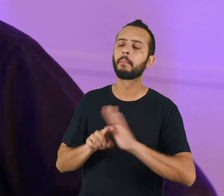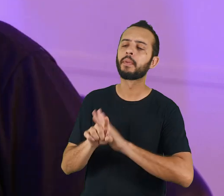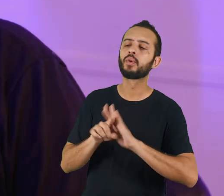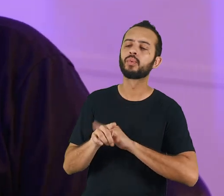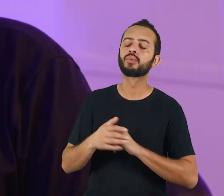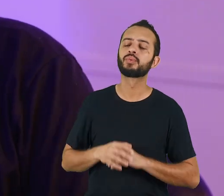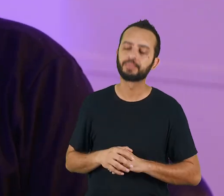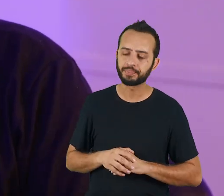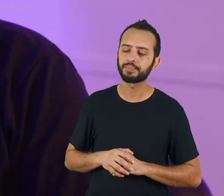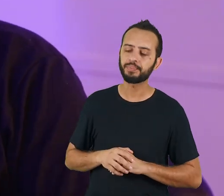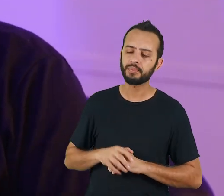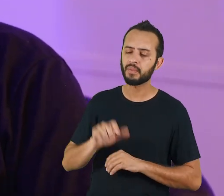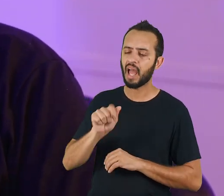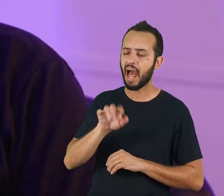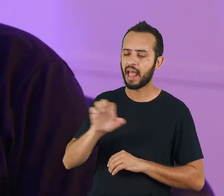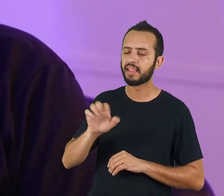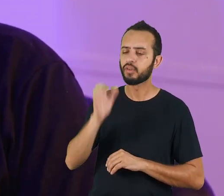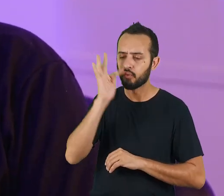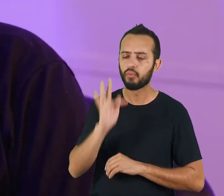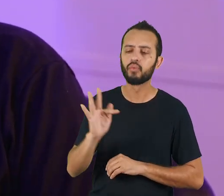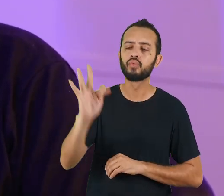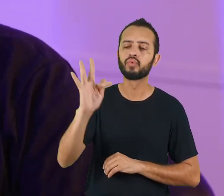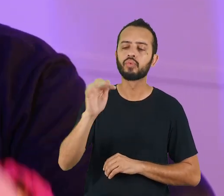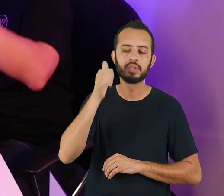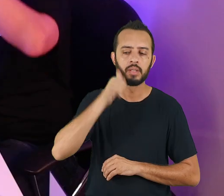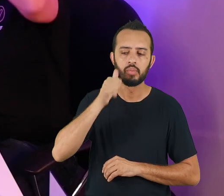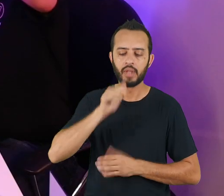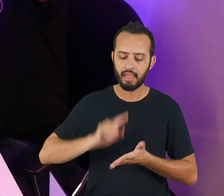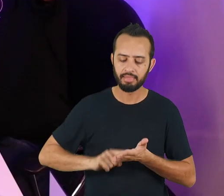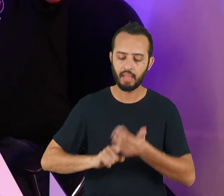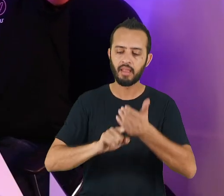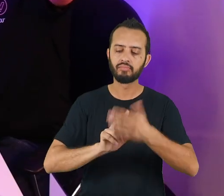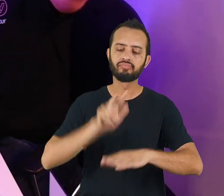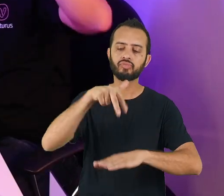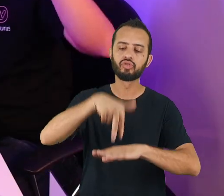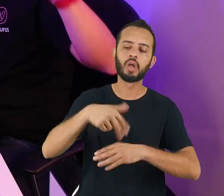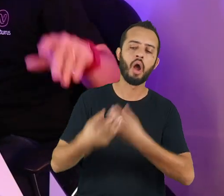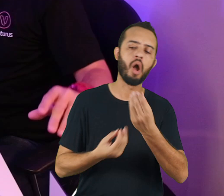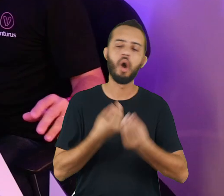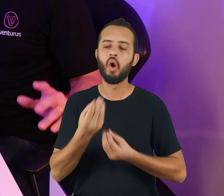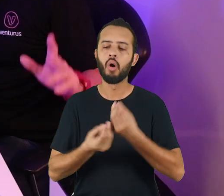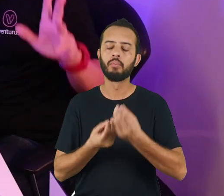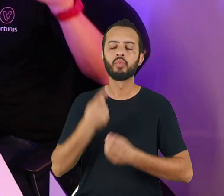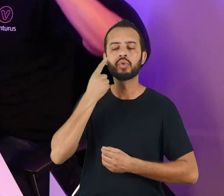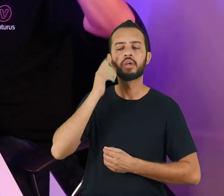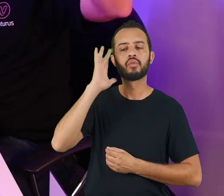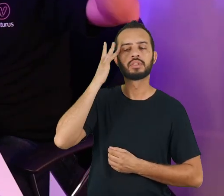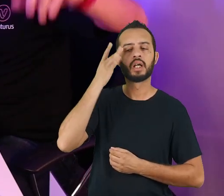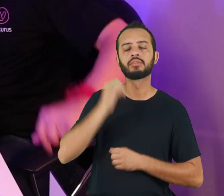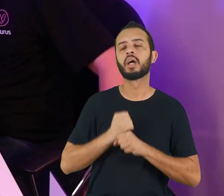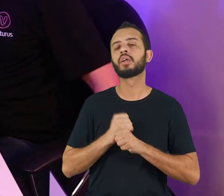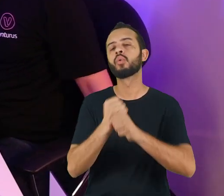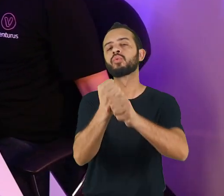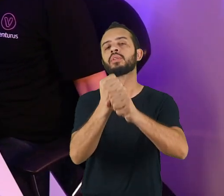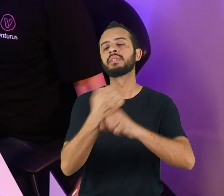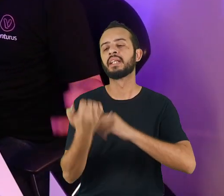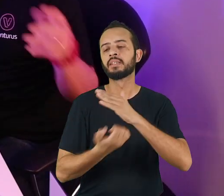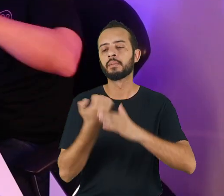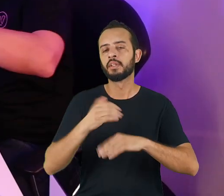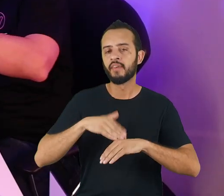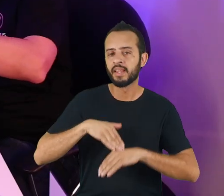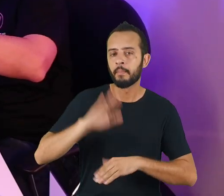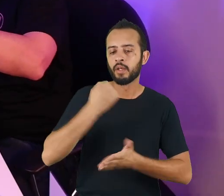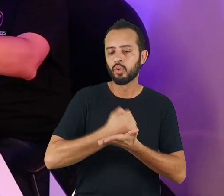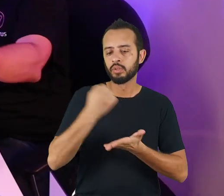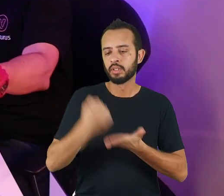o futuro das mulheres na tecnologia que que que que você visualiza você acha que assim daqui alguns anos as empresas vão ter